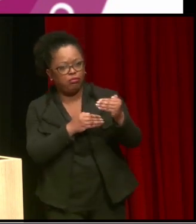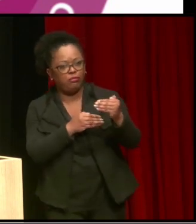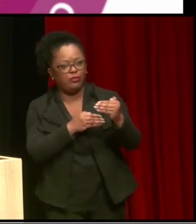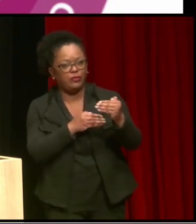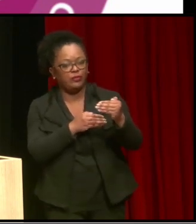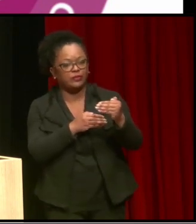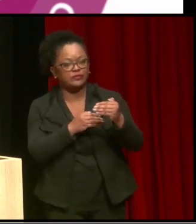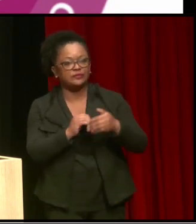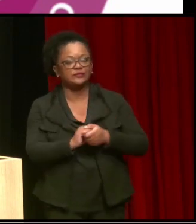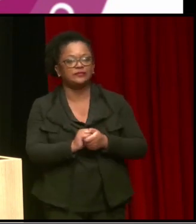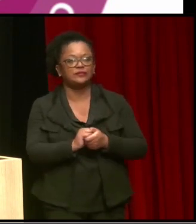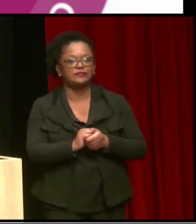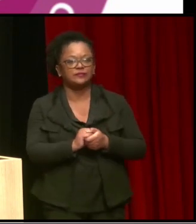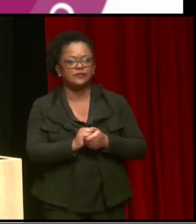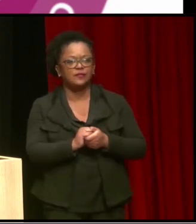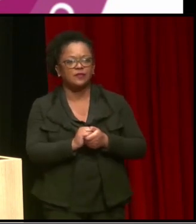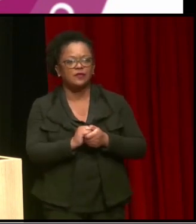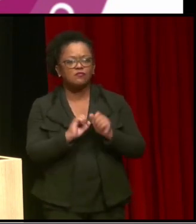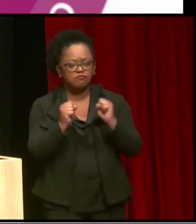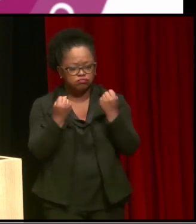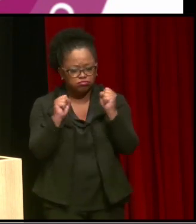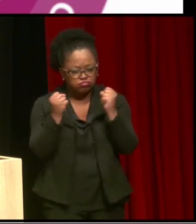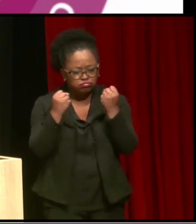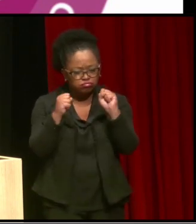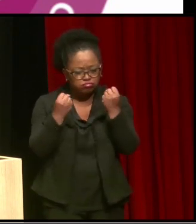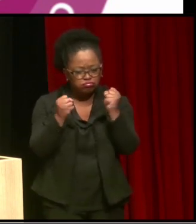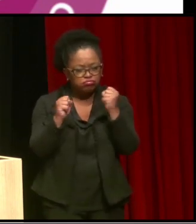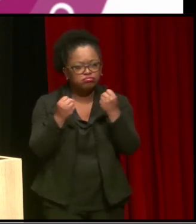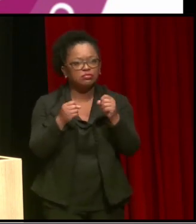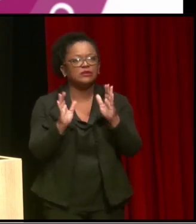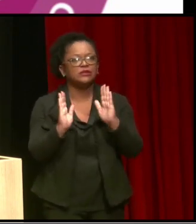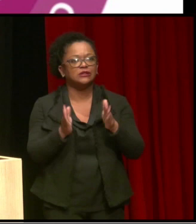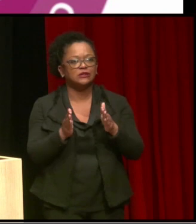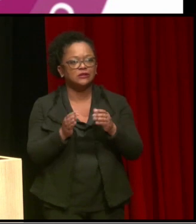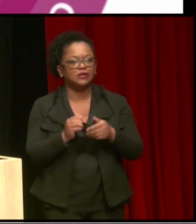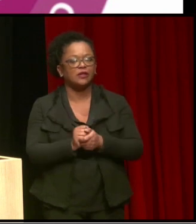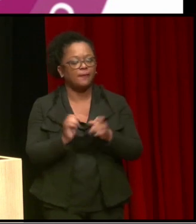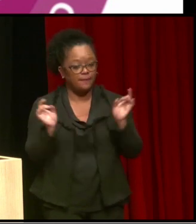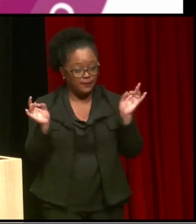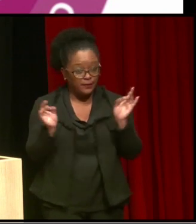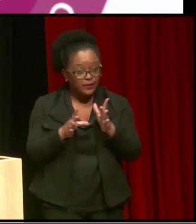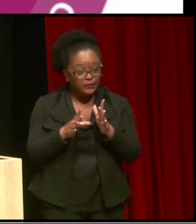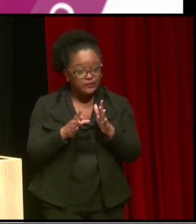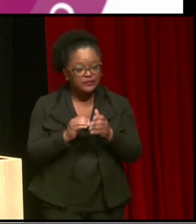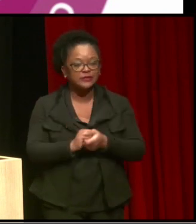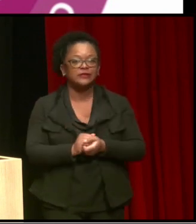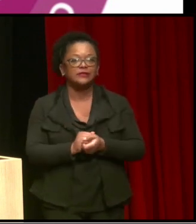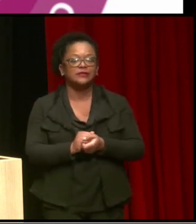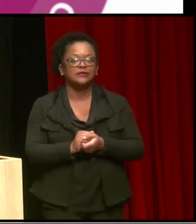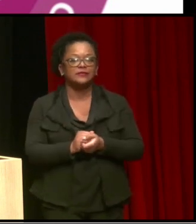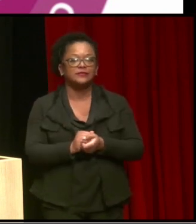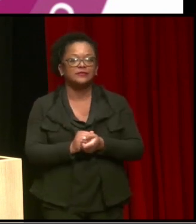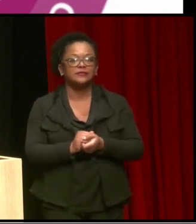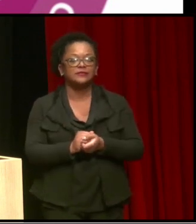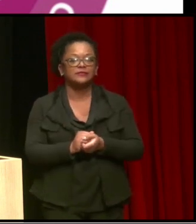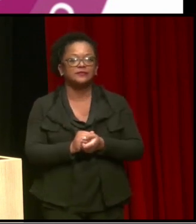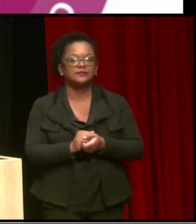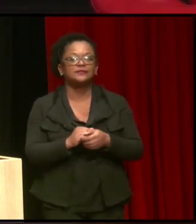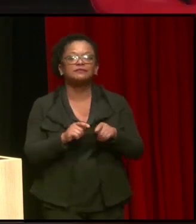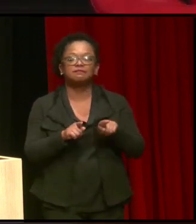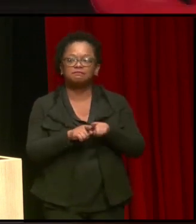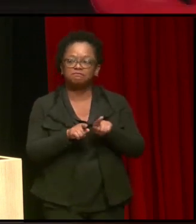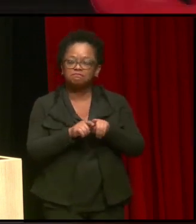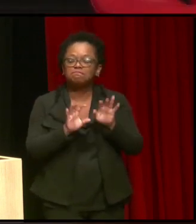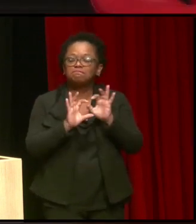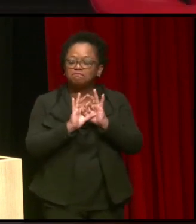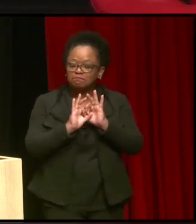produção. A produção está feita? Está feito. Tá? Tem disponível. A